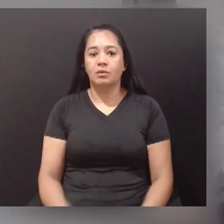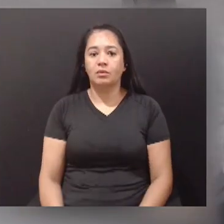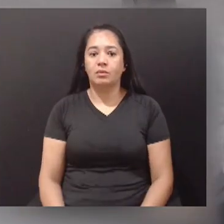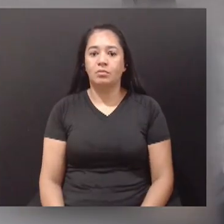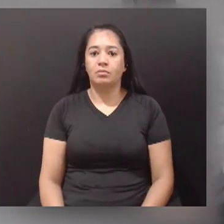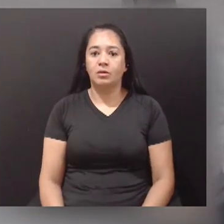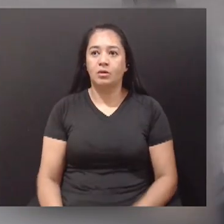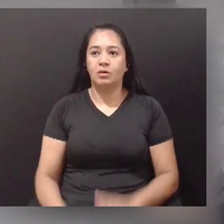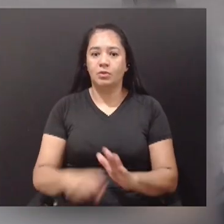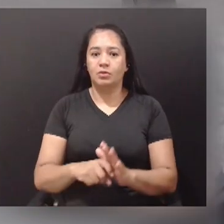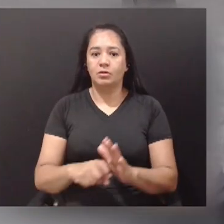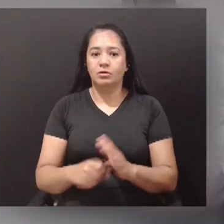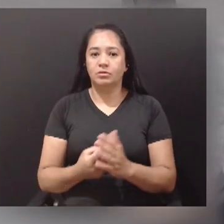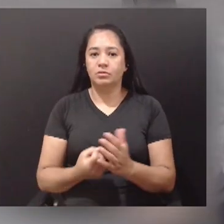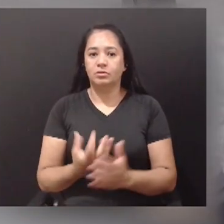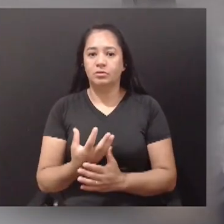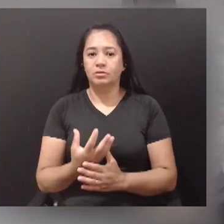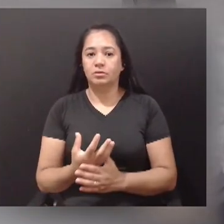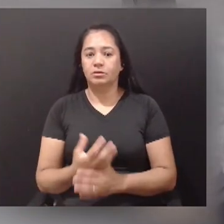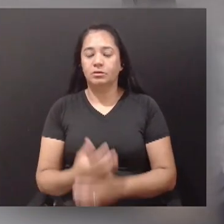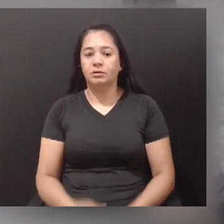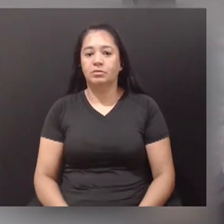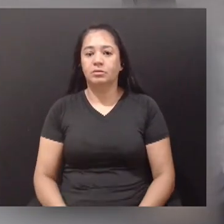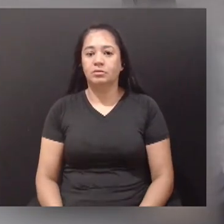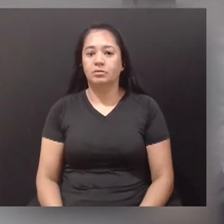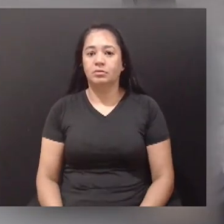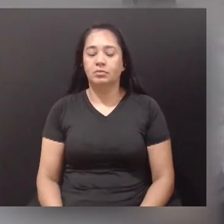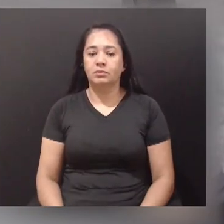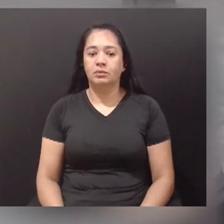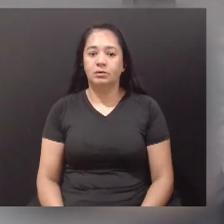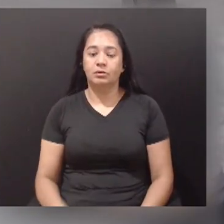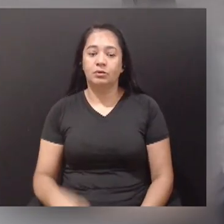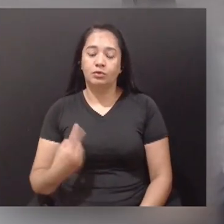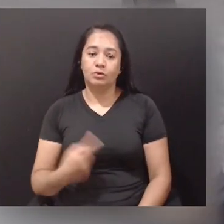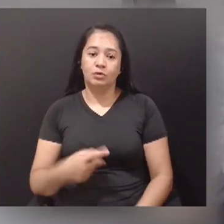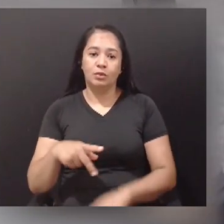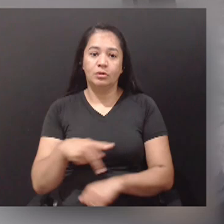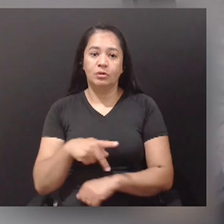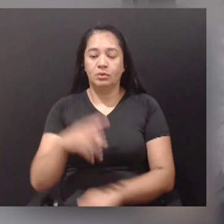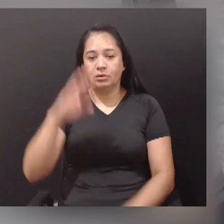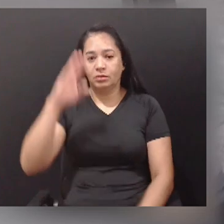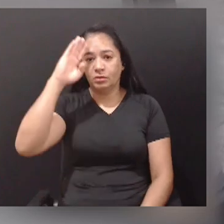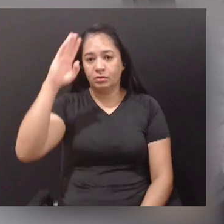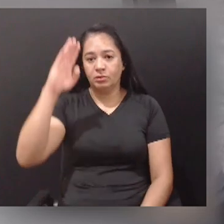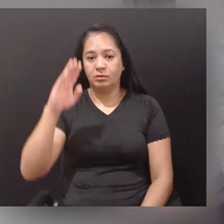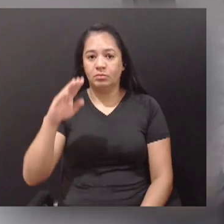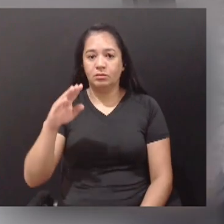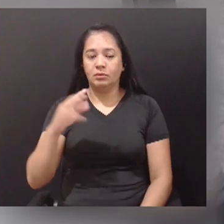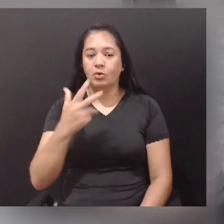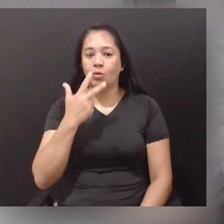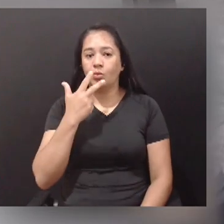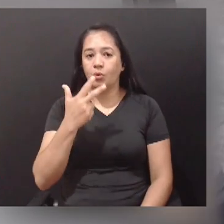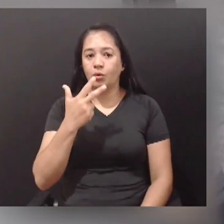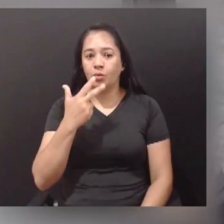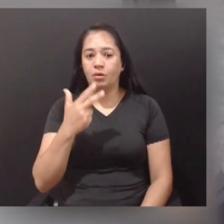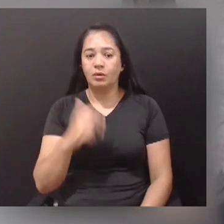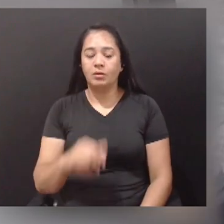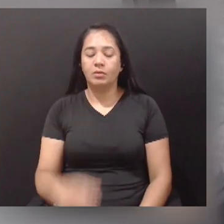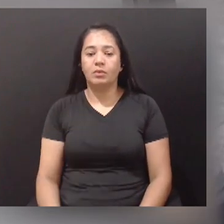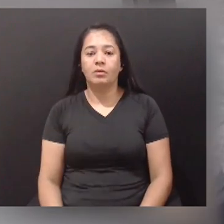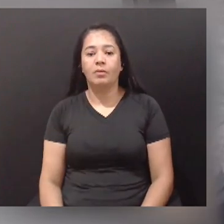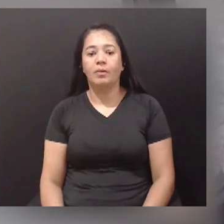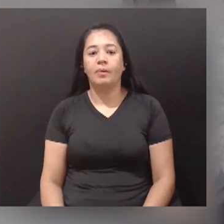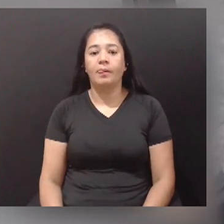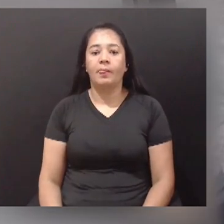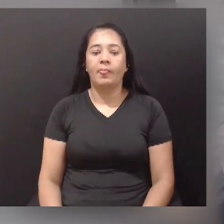estigma, né, com relação à cannabis no nosso país, principalmente associado ao fumo, né, e